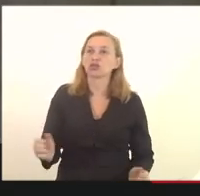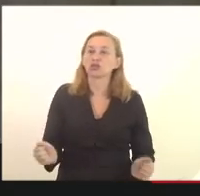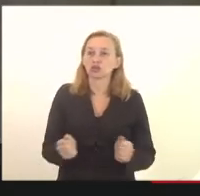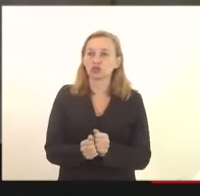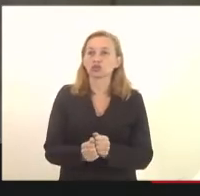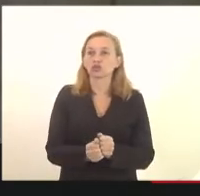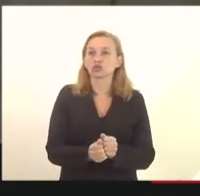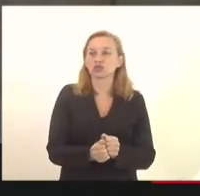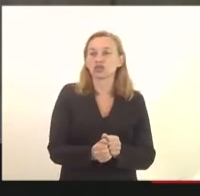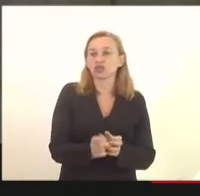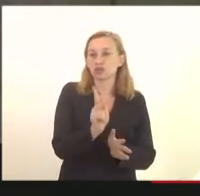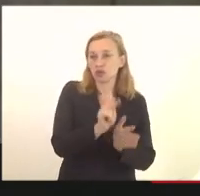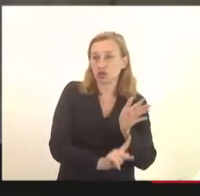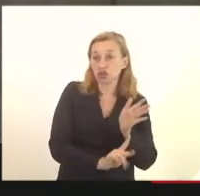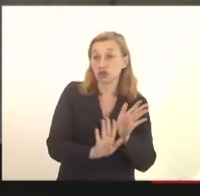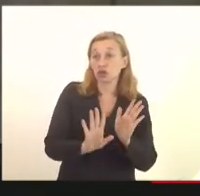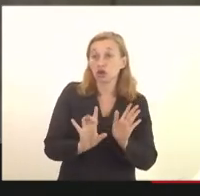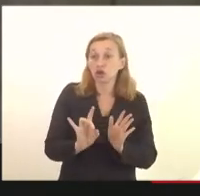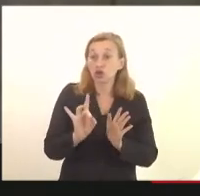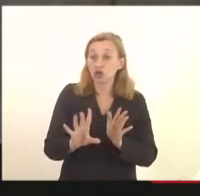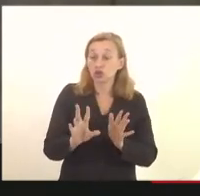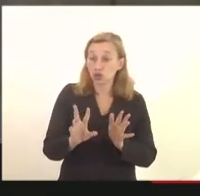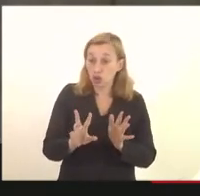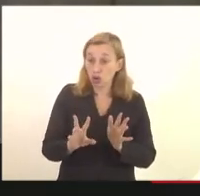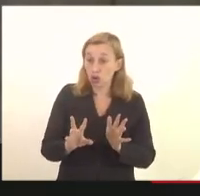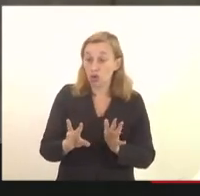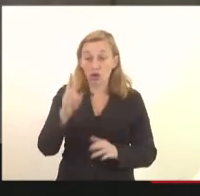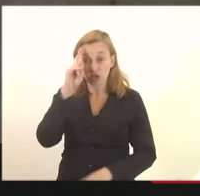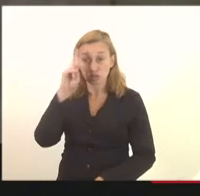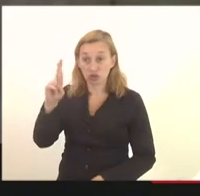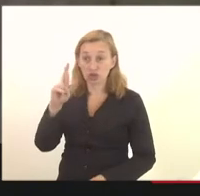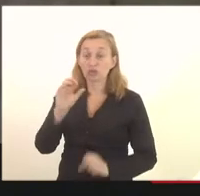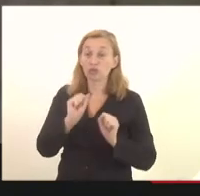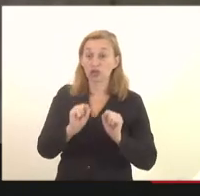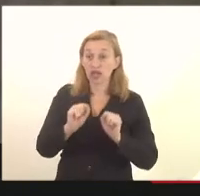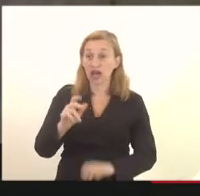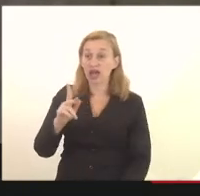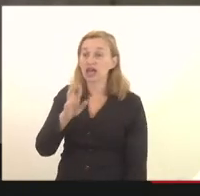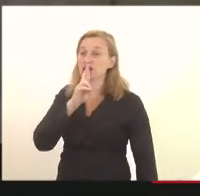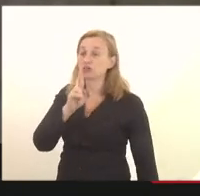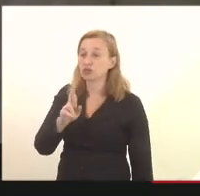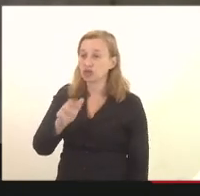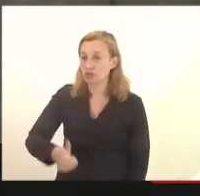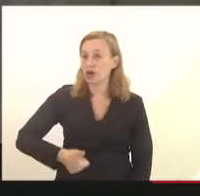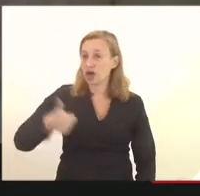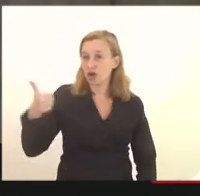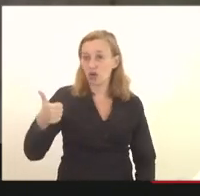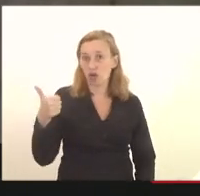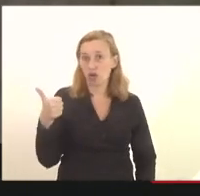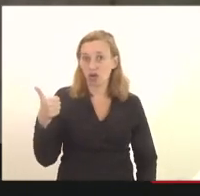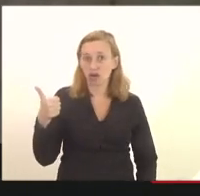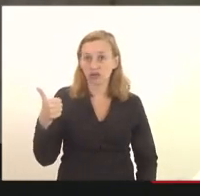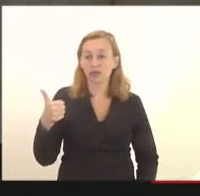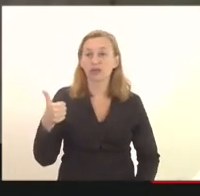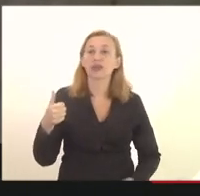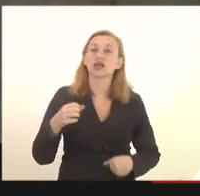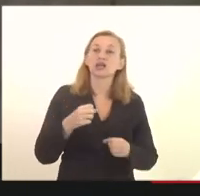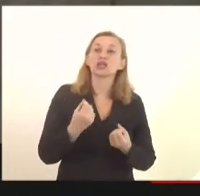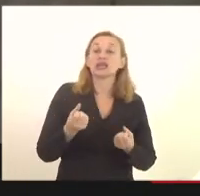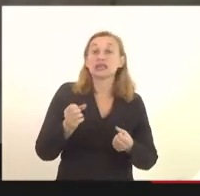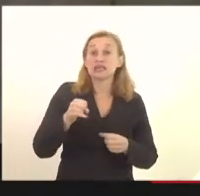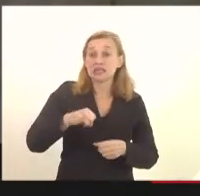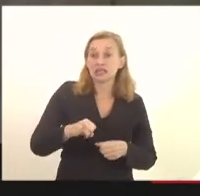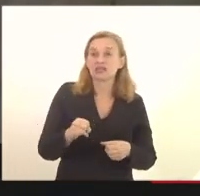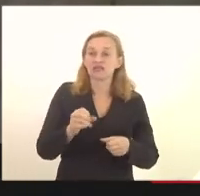o operador do projeto pode confirmar com mais detalhes se tem previsão de fazer isso nos próximos anos e, em caso positivo, se será feito no estado do